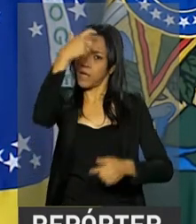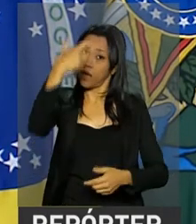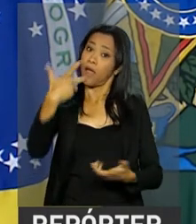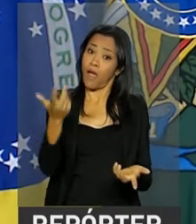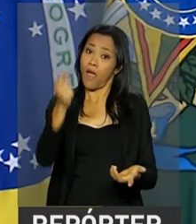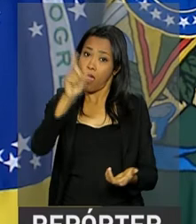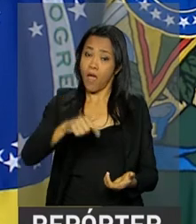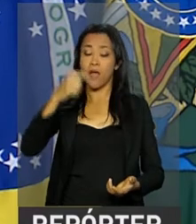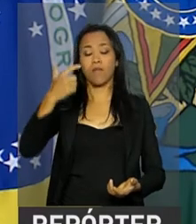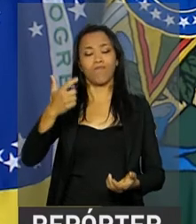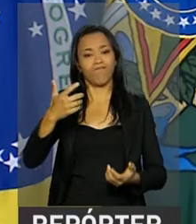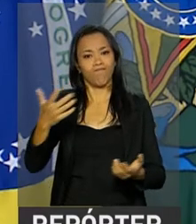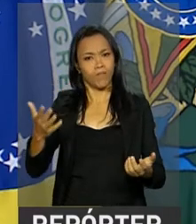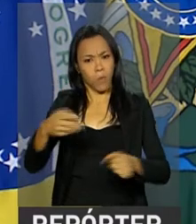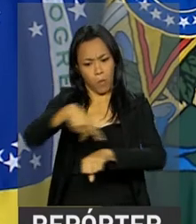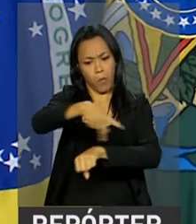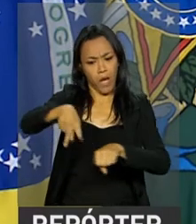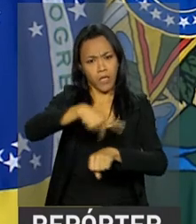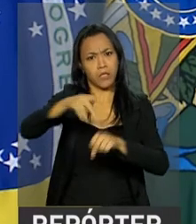acabar